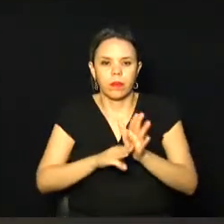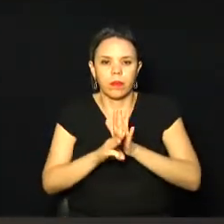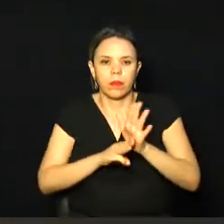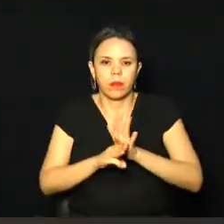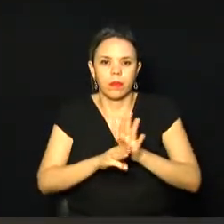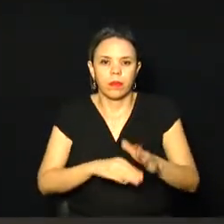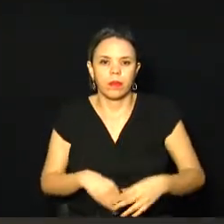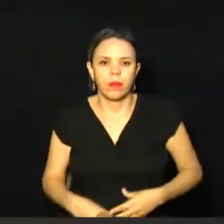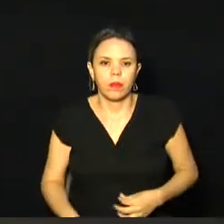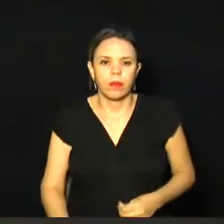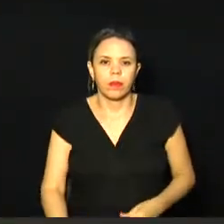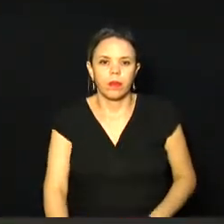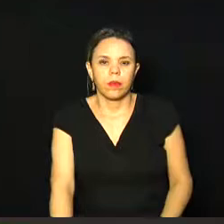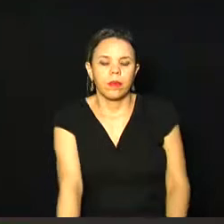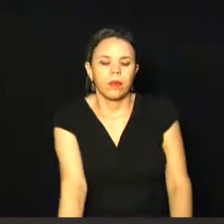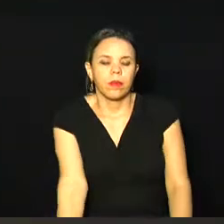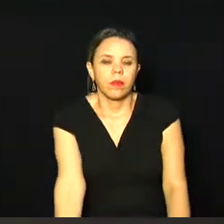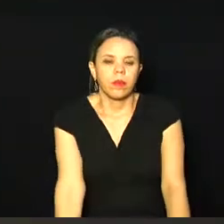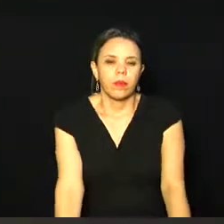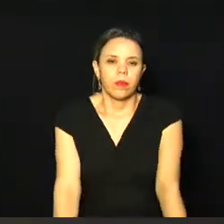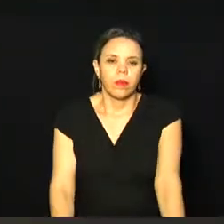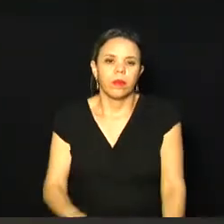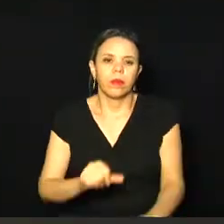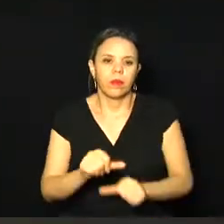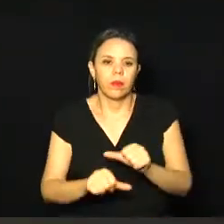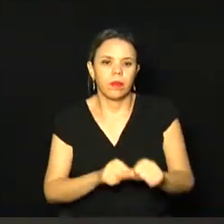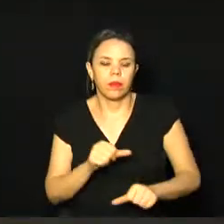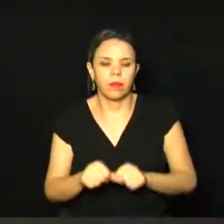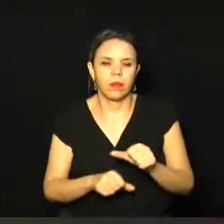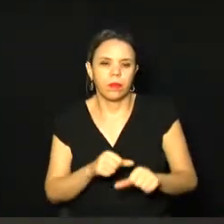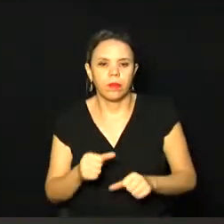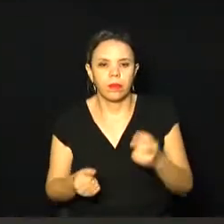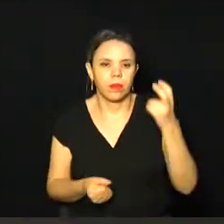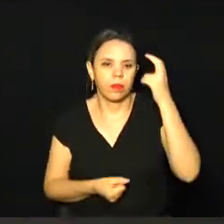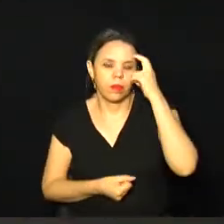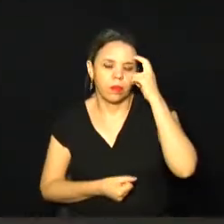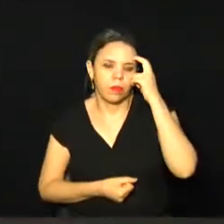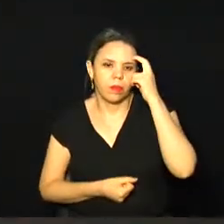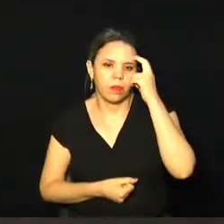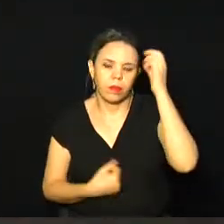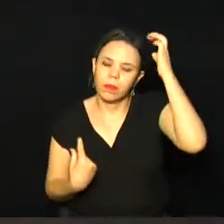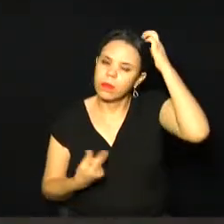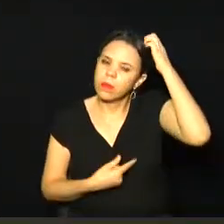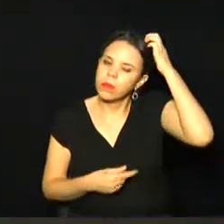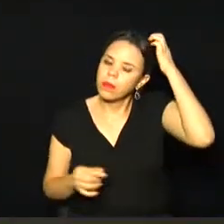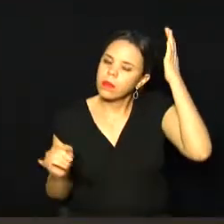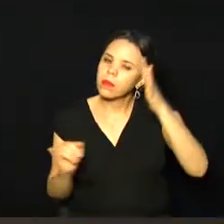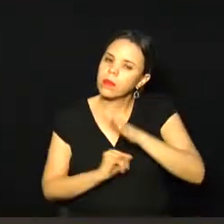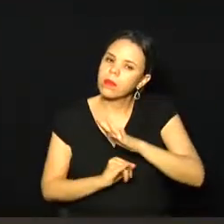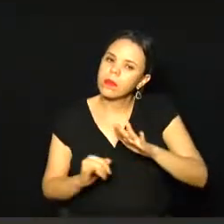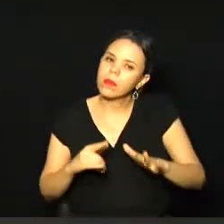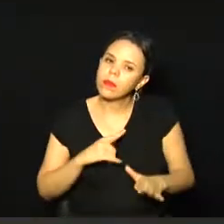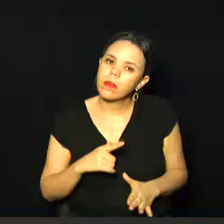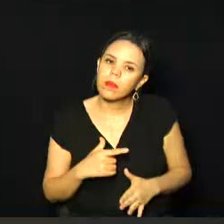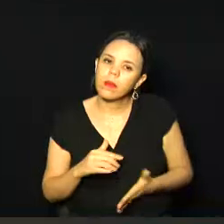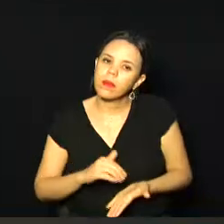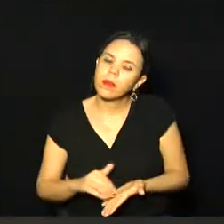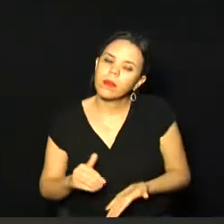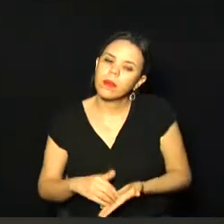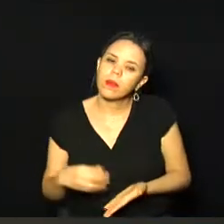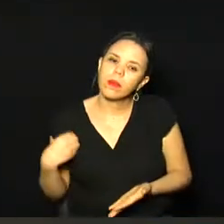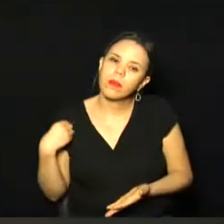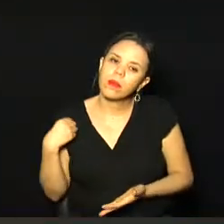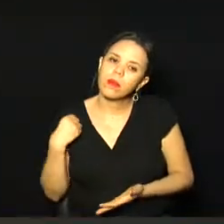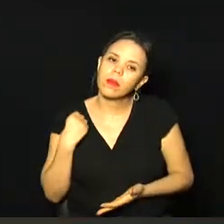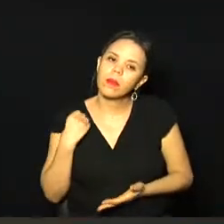metodologia, é que a gente vai fazer a mudança, é que a gente vai quebrar essa cultura. Nós, do Instituto, temos secretária e